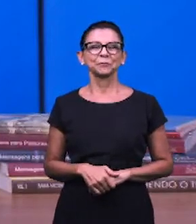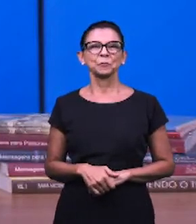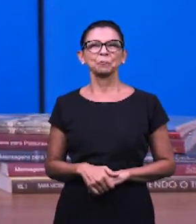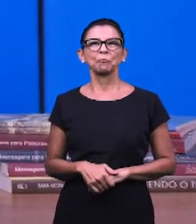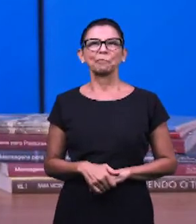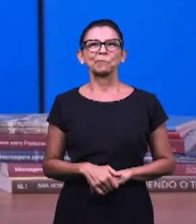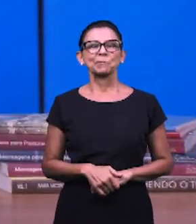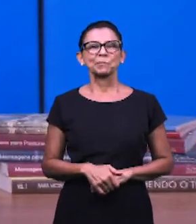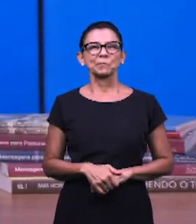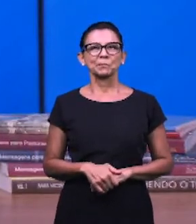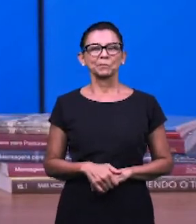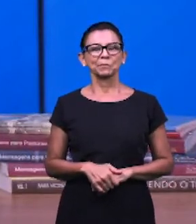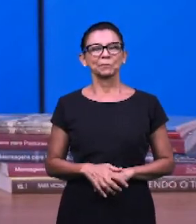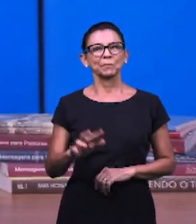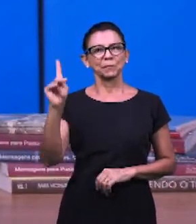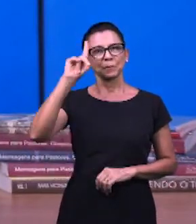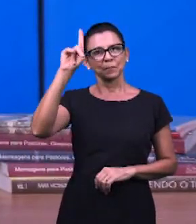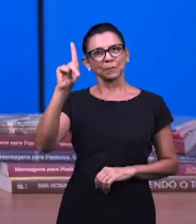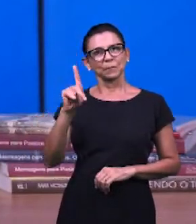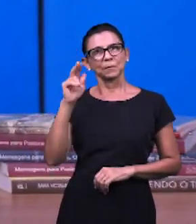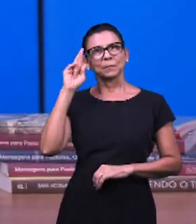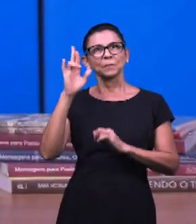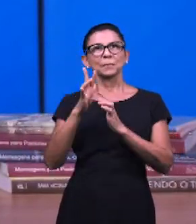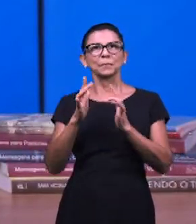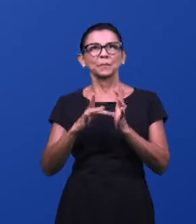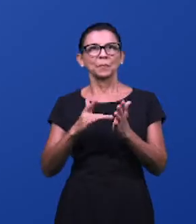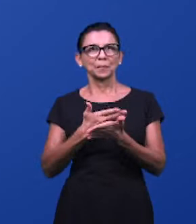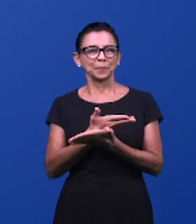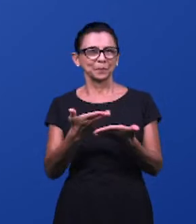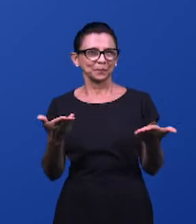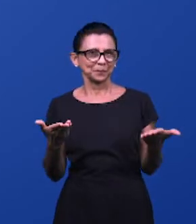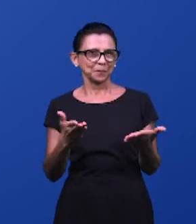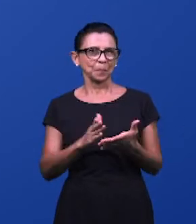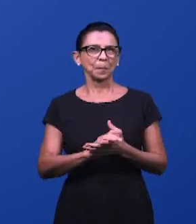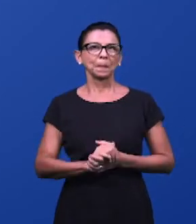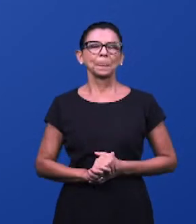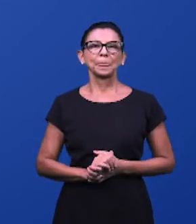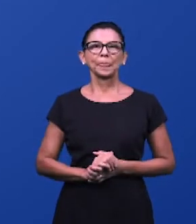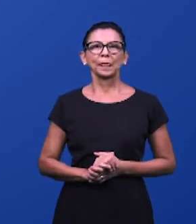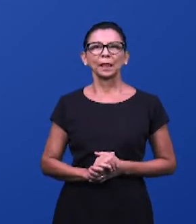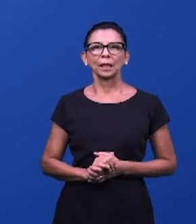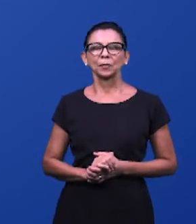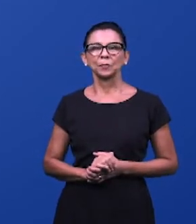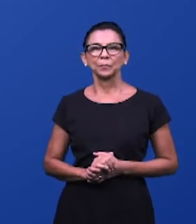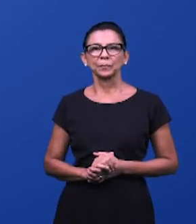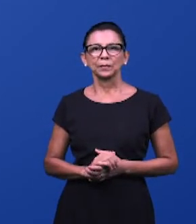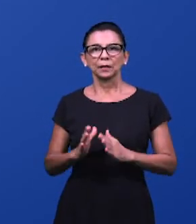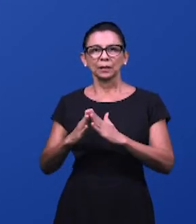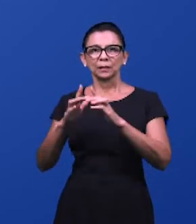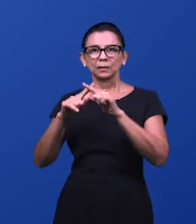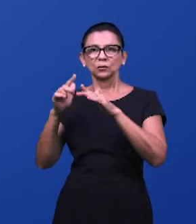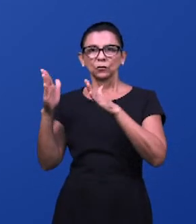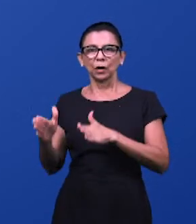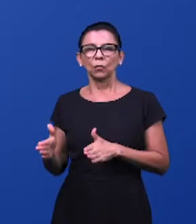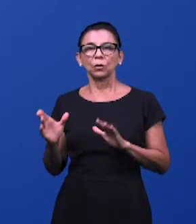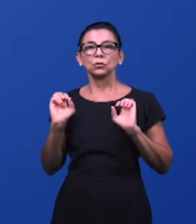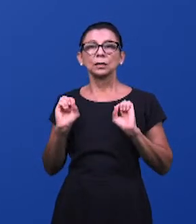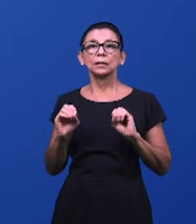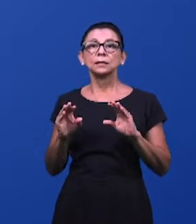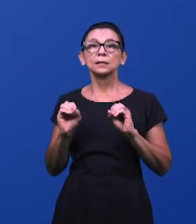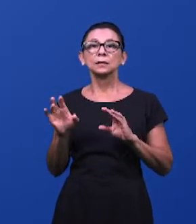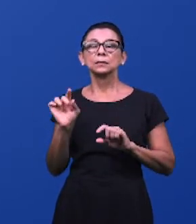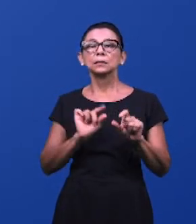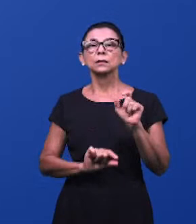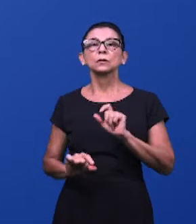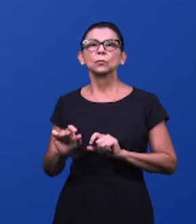Itapemirim. Stephanie, a paz do Senhor Jesus, irmã. A paz do Senhor, irmãos. O ensino para nós, Igreja Fiel, é que nós